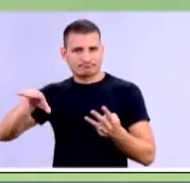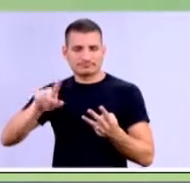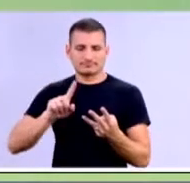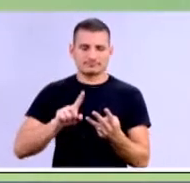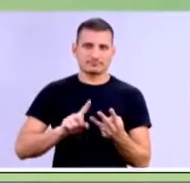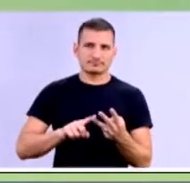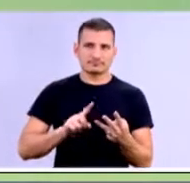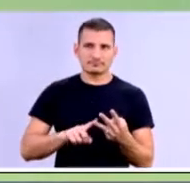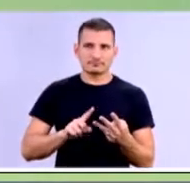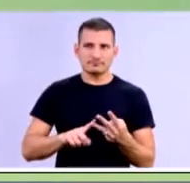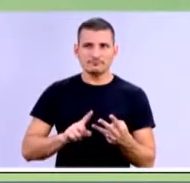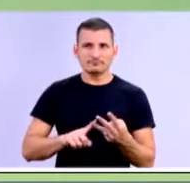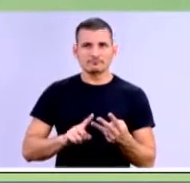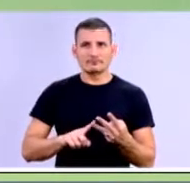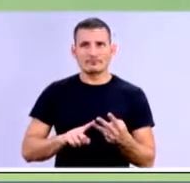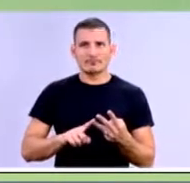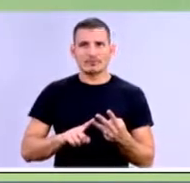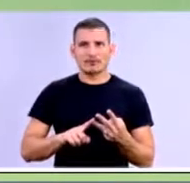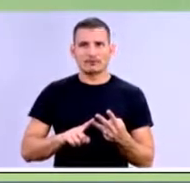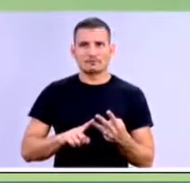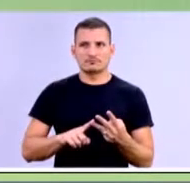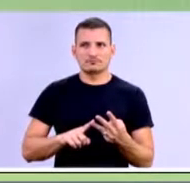construir e conhecer